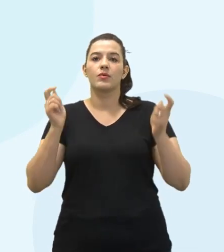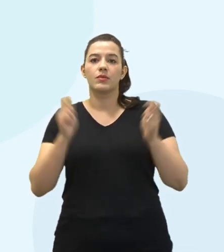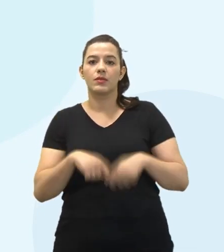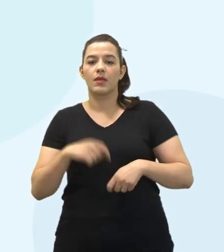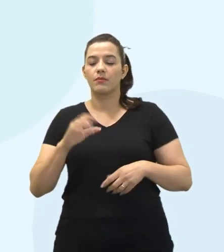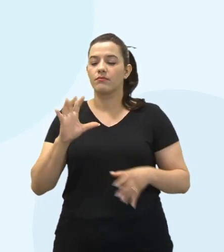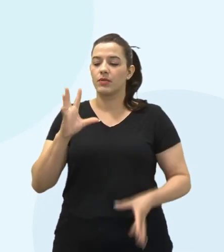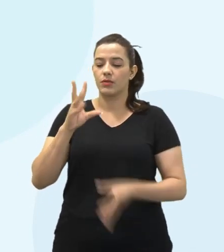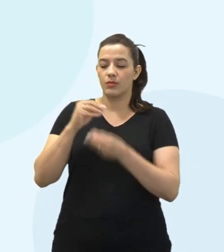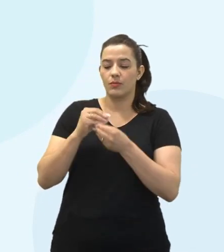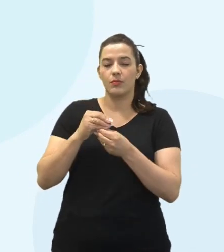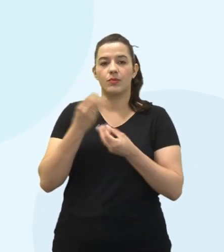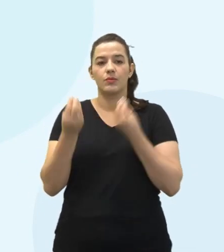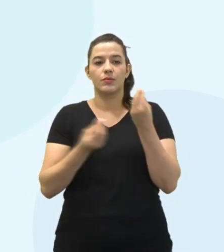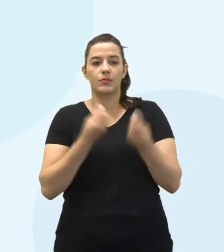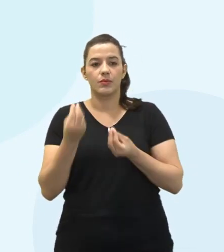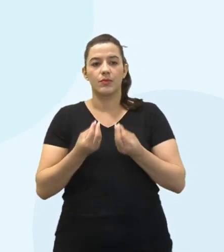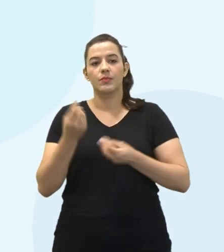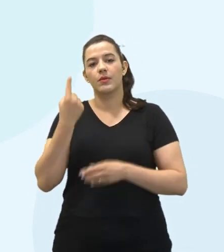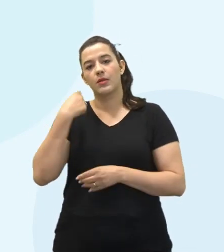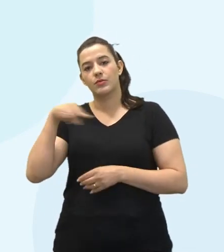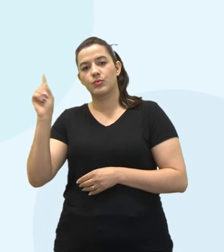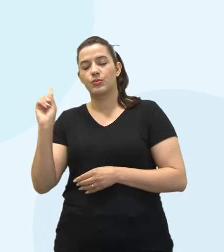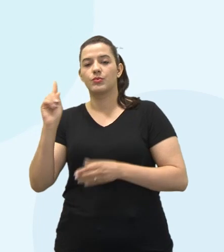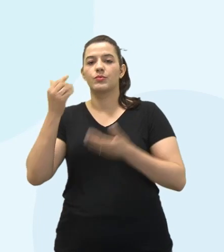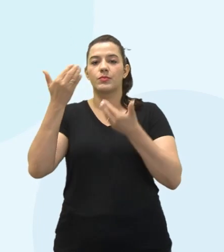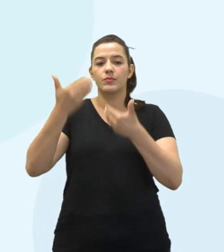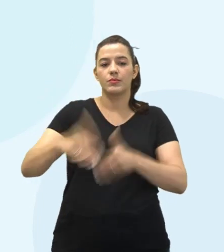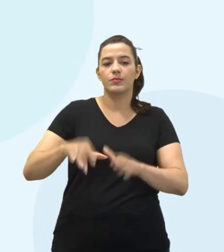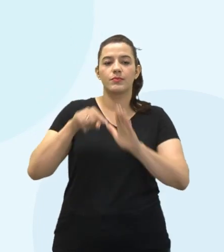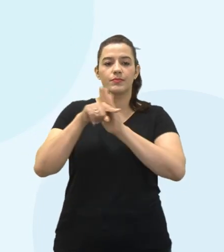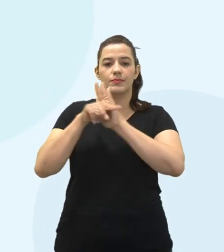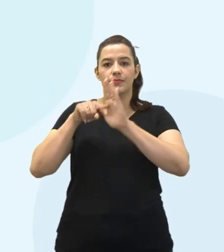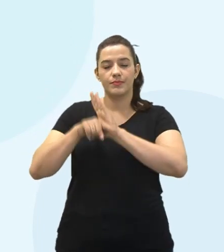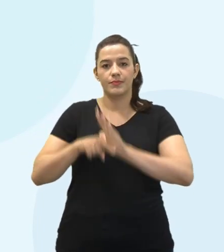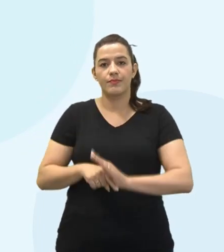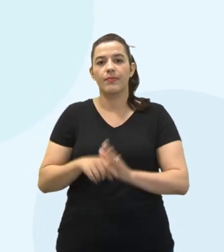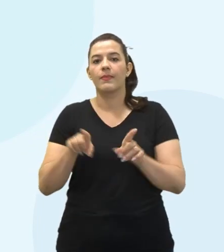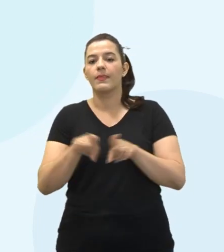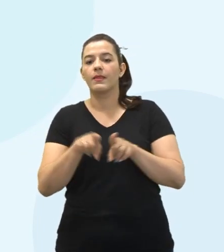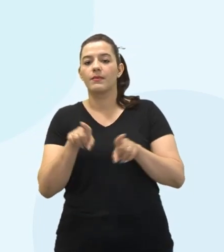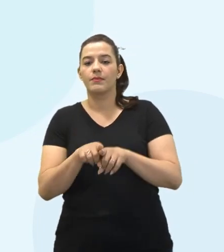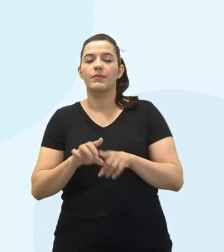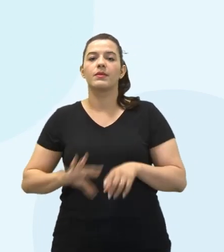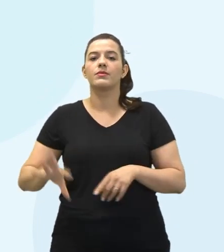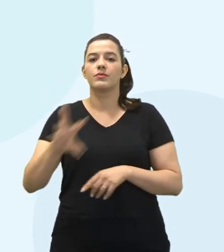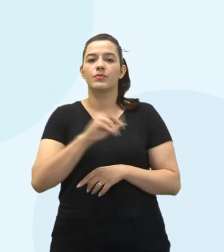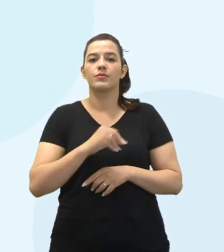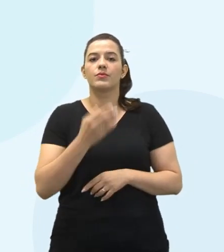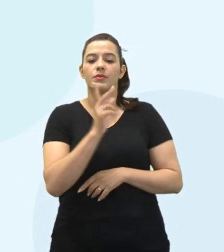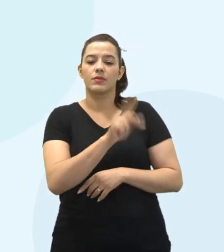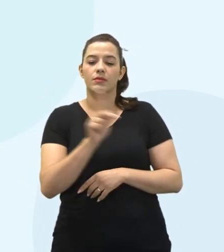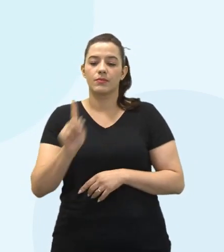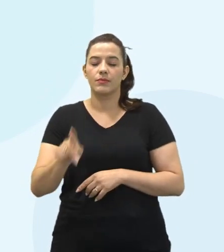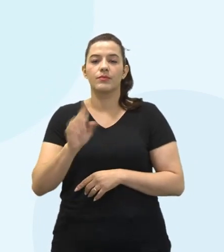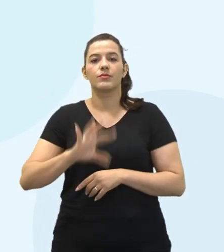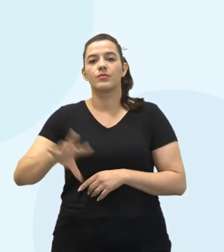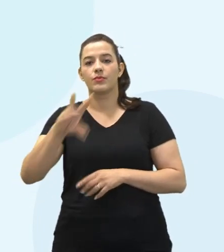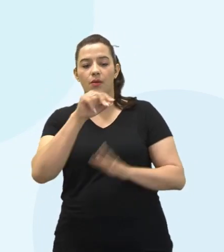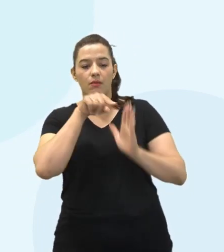compor esse diagnóstico as últimas avaliações realizadas além de sondagens realizadas pelos professores